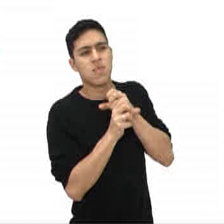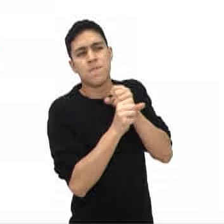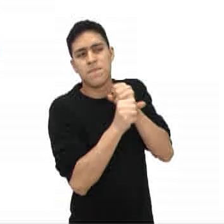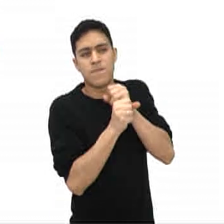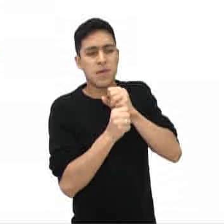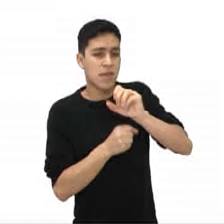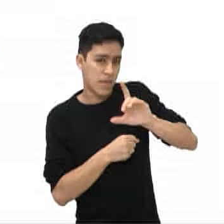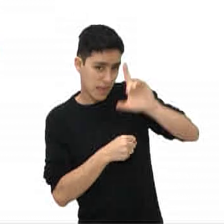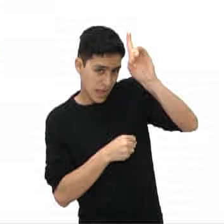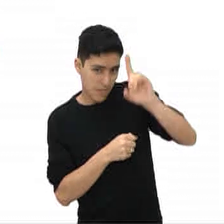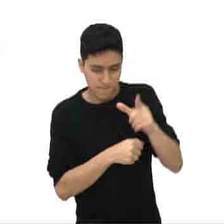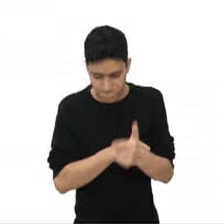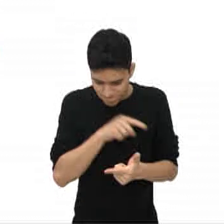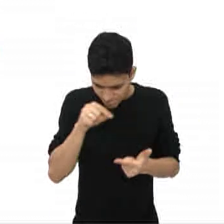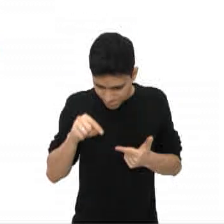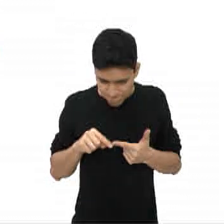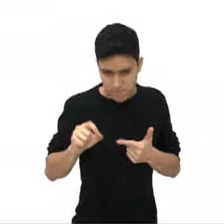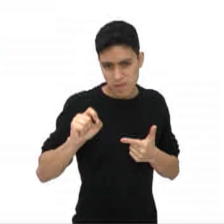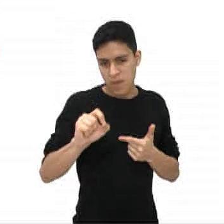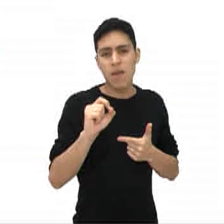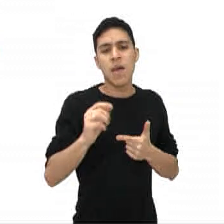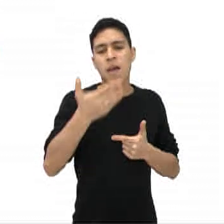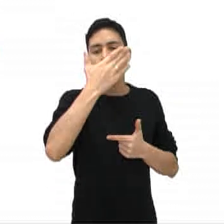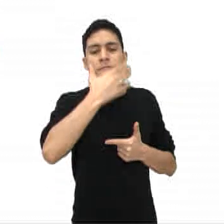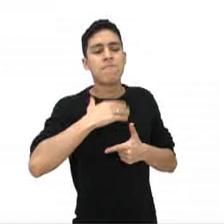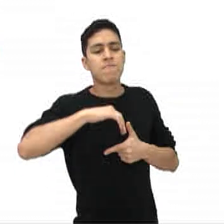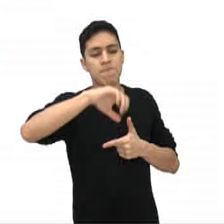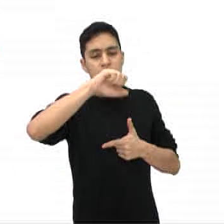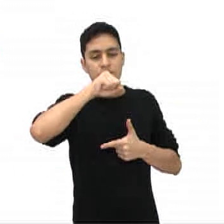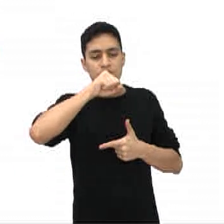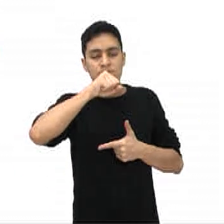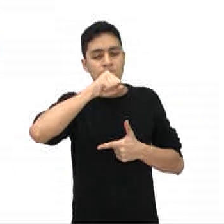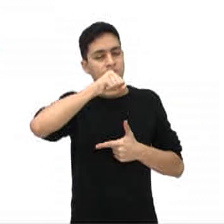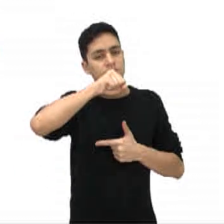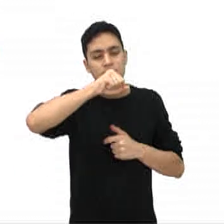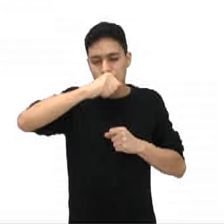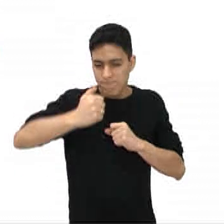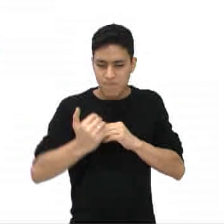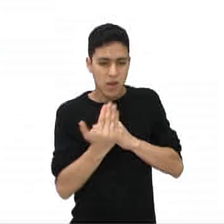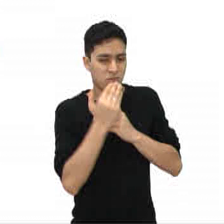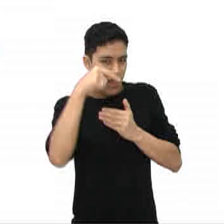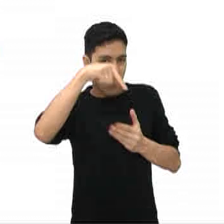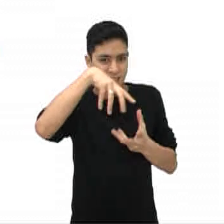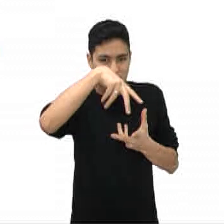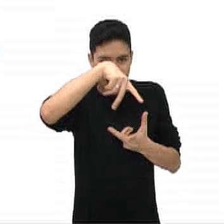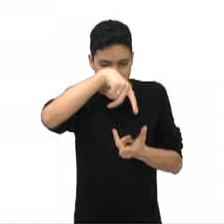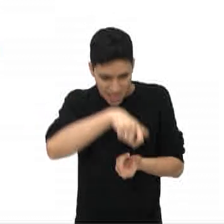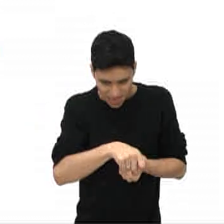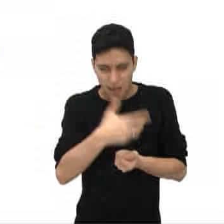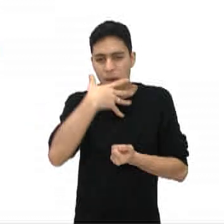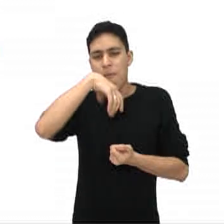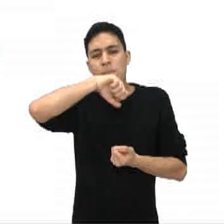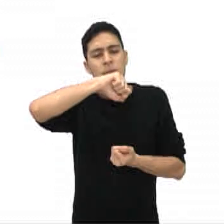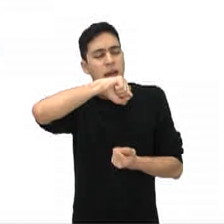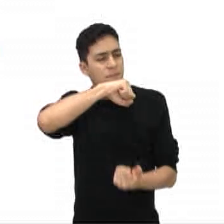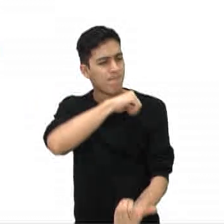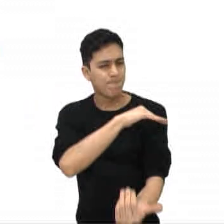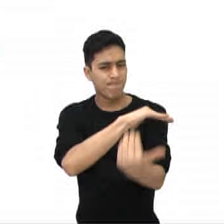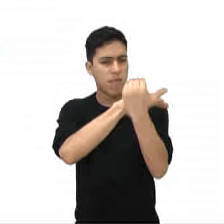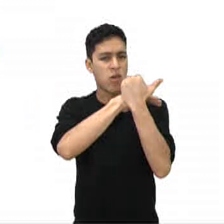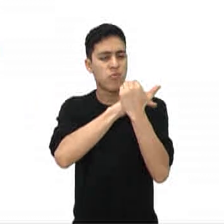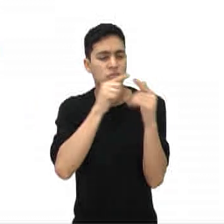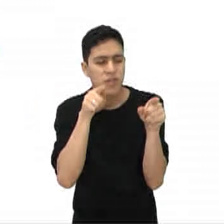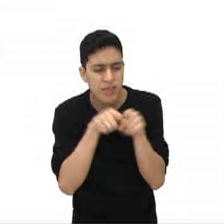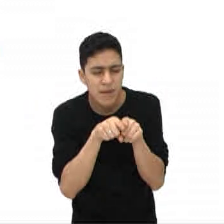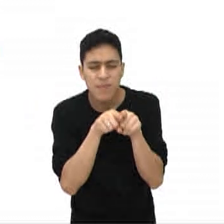Deus. Em segundo, meu pai é meu grande alicerce em plano terreno. Ele me dá todo o apoio do mundo, além de